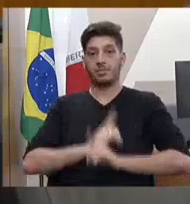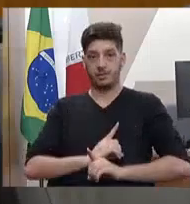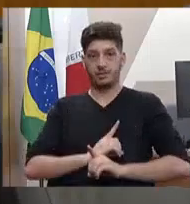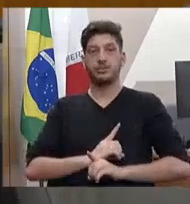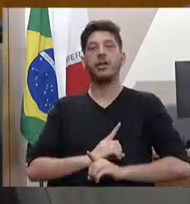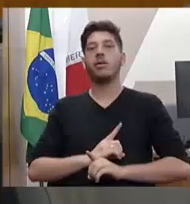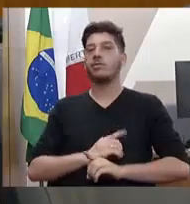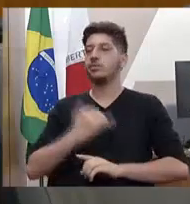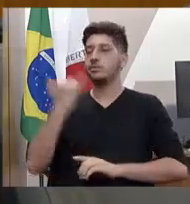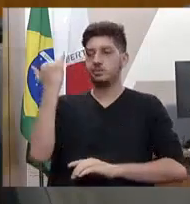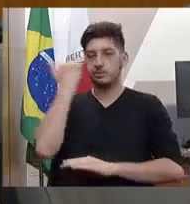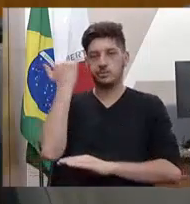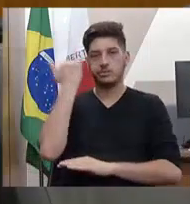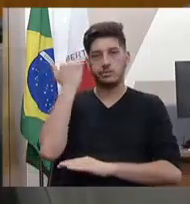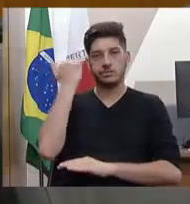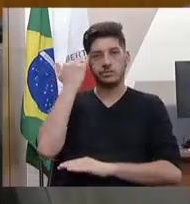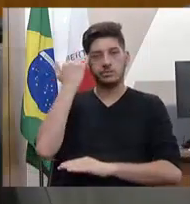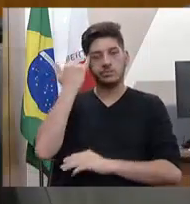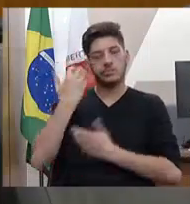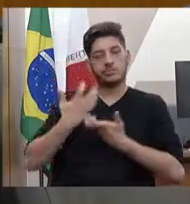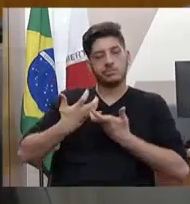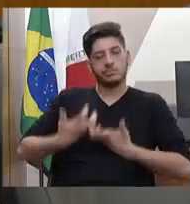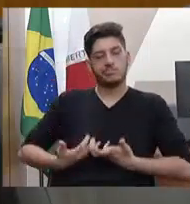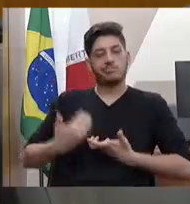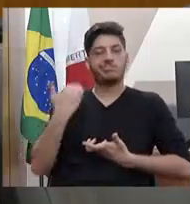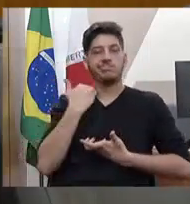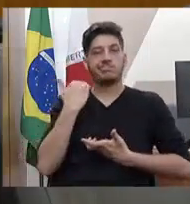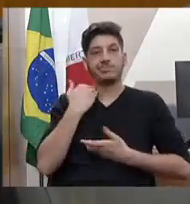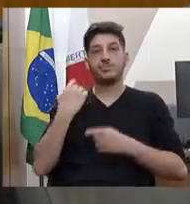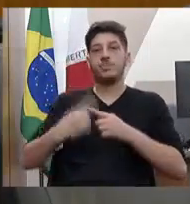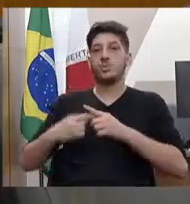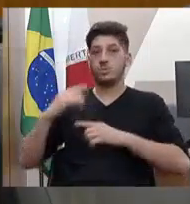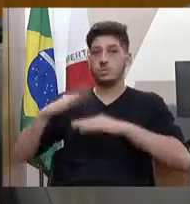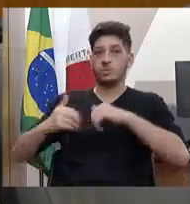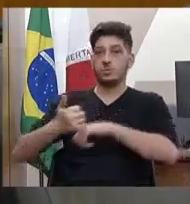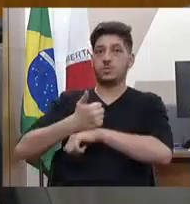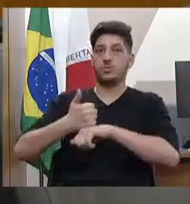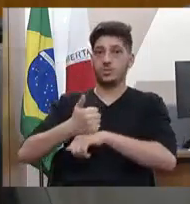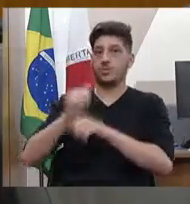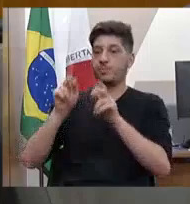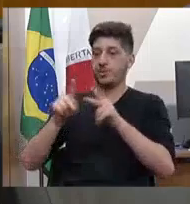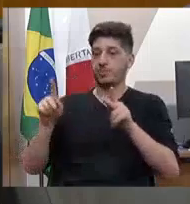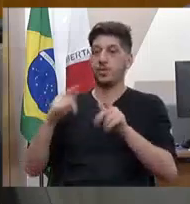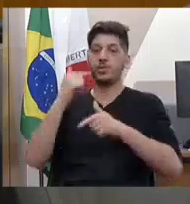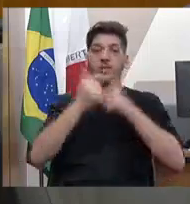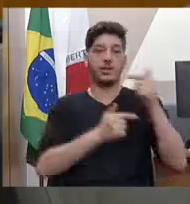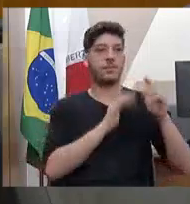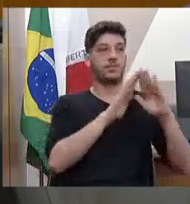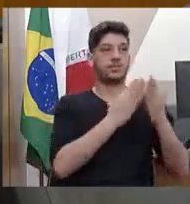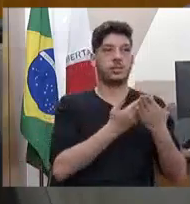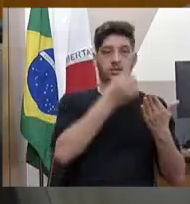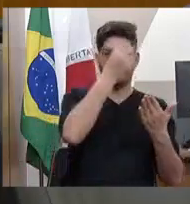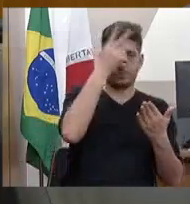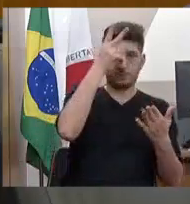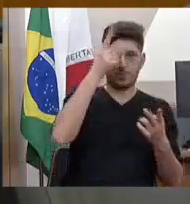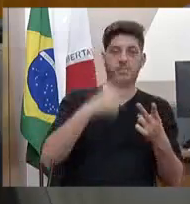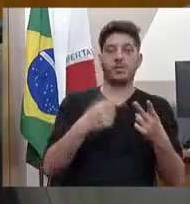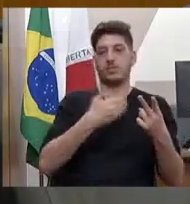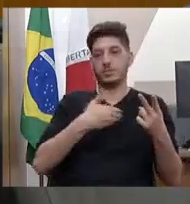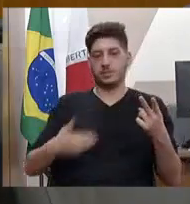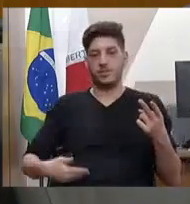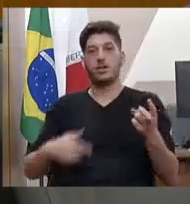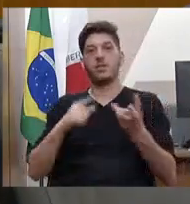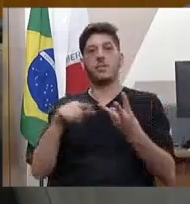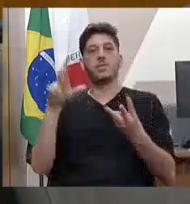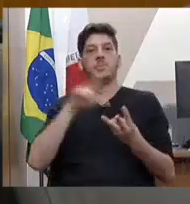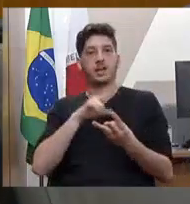exaustão né isso porque esse profissionais trabalham às vezes na rede municipal na rede estadual na